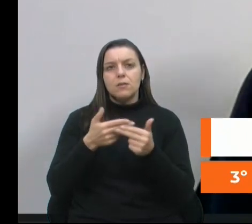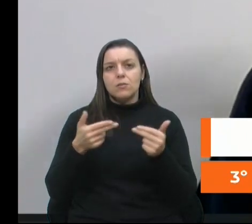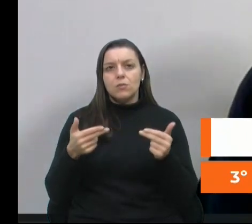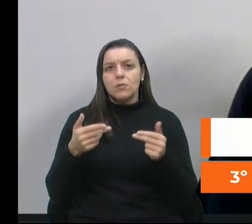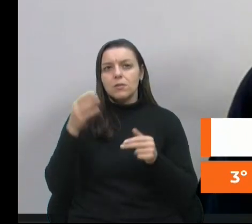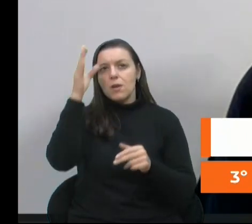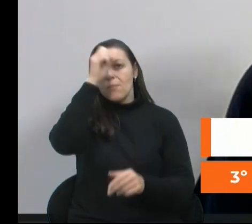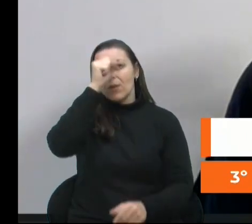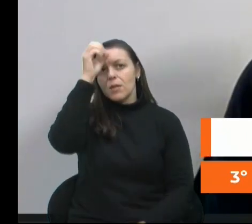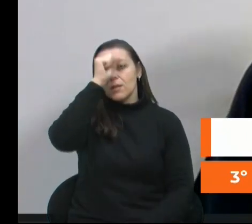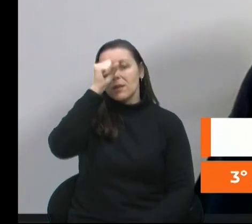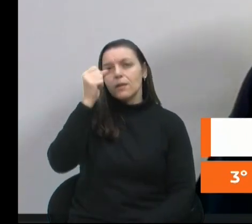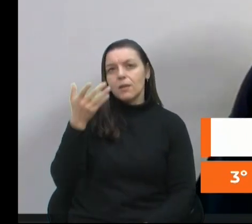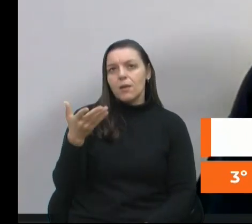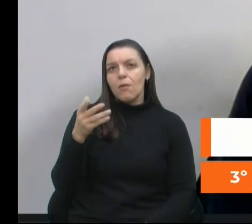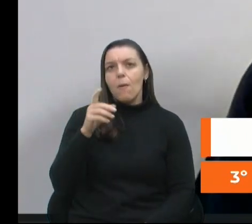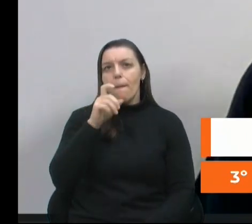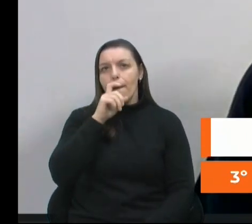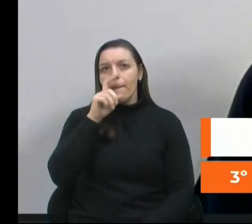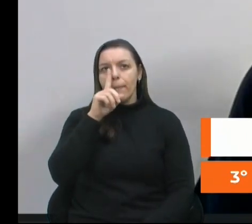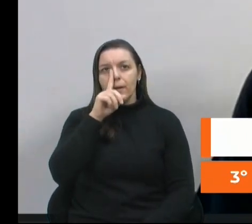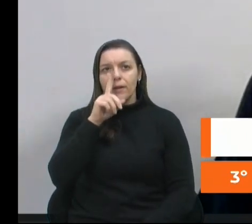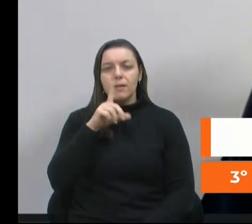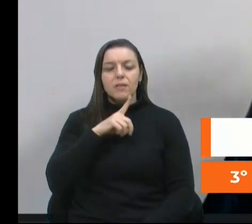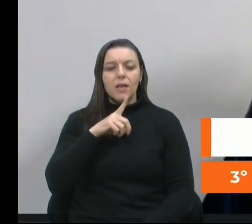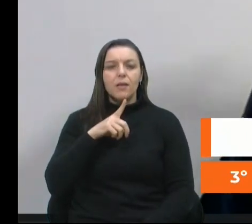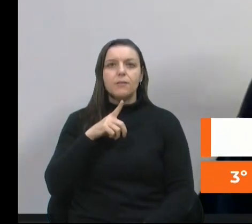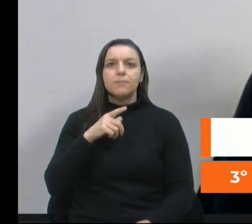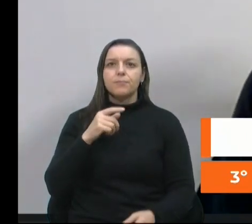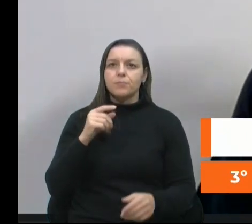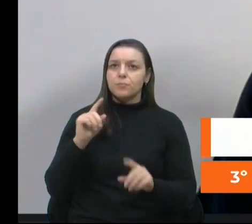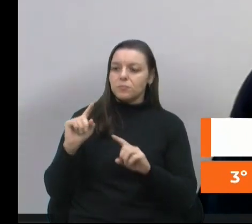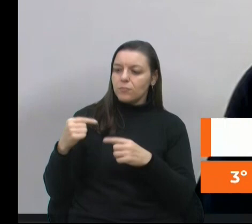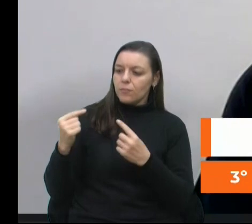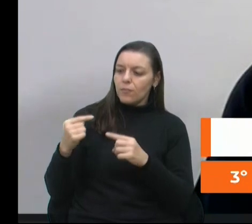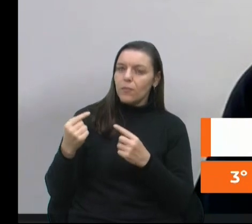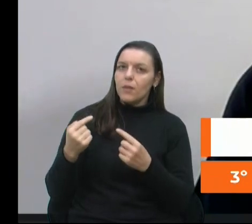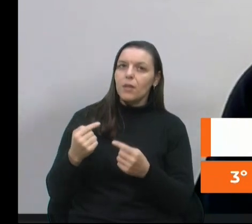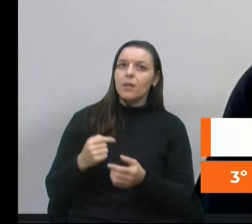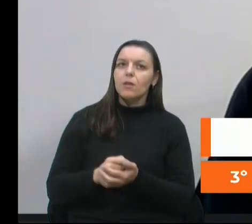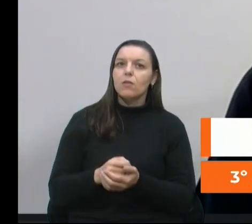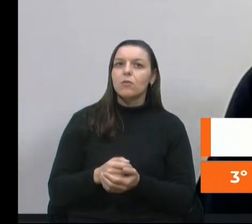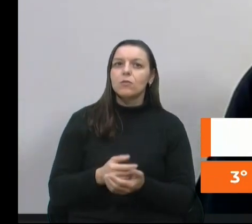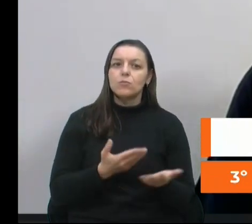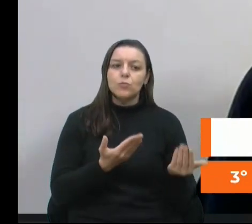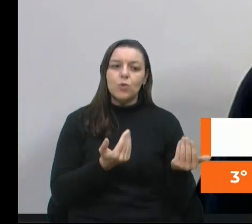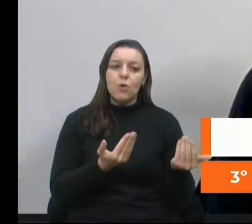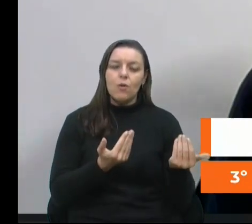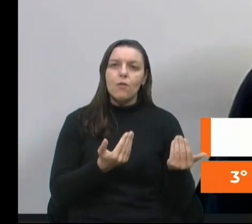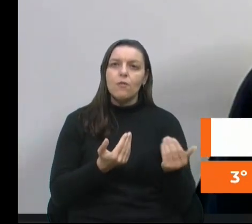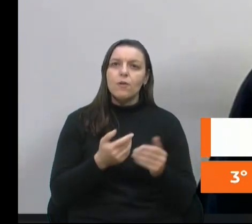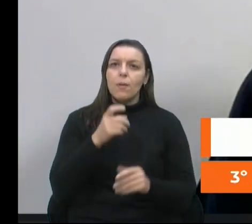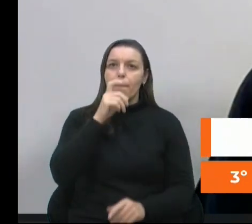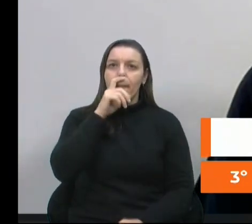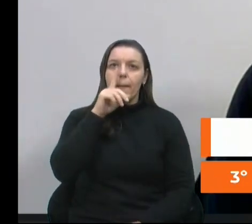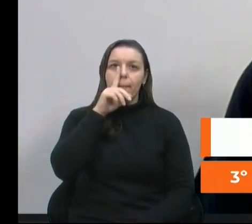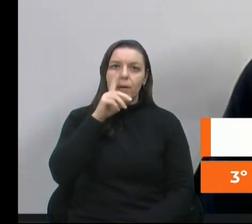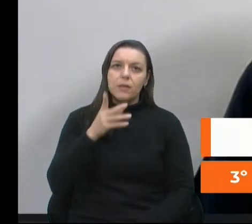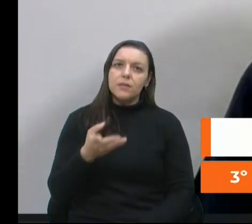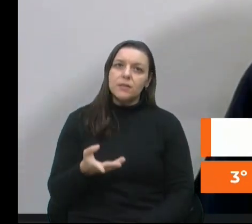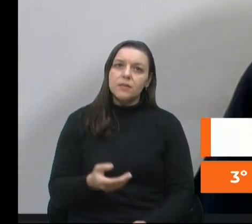seu pai, com sua mãe, e aí é por isso que tem tanto conflito, tanto embate desse jovem ou dessa jovem com o pai e a